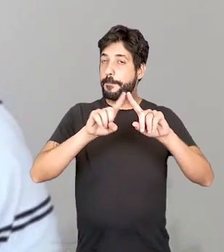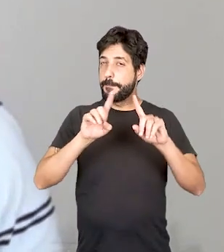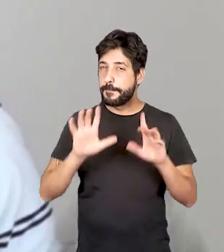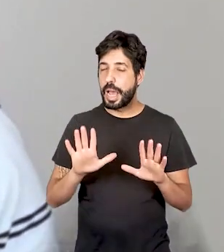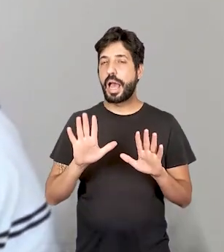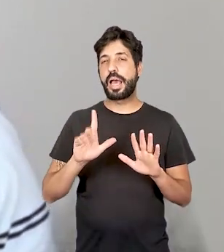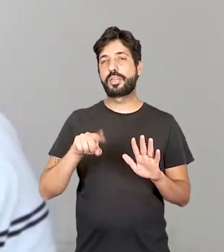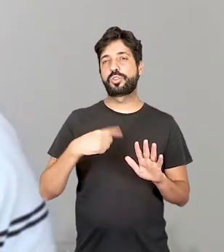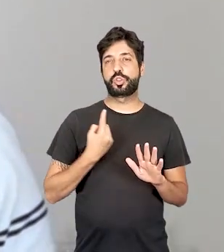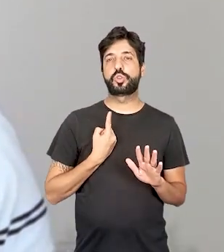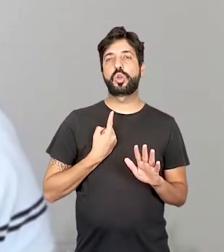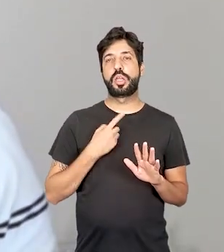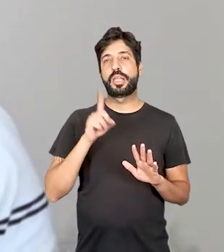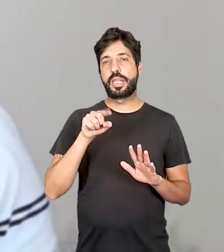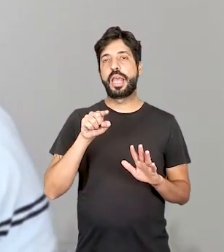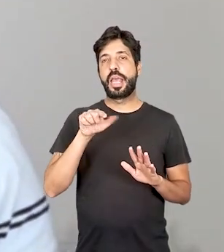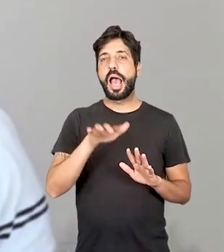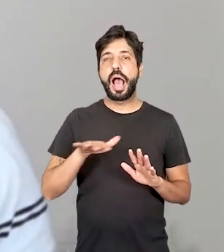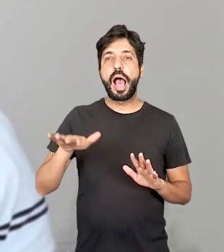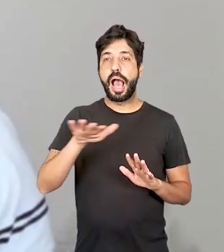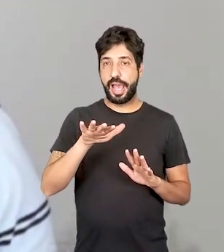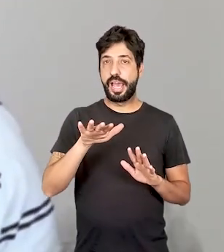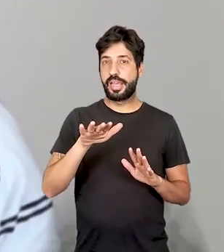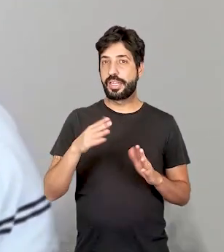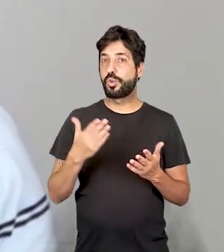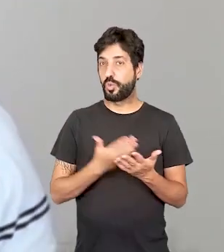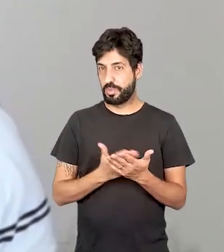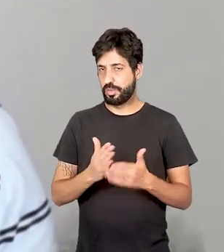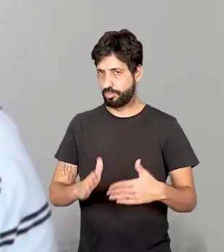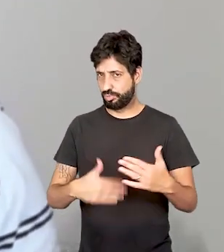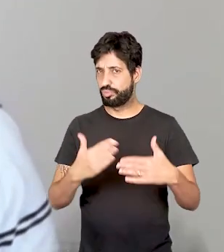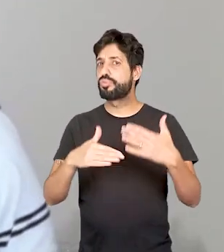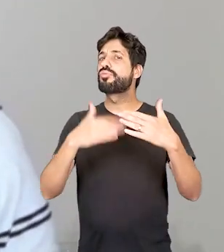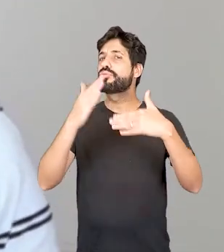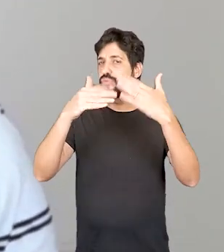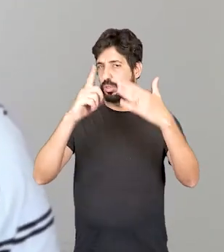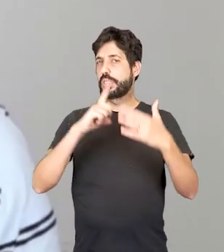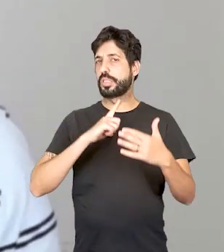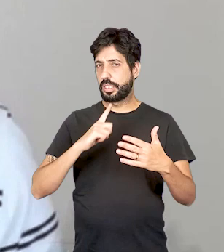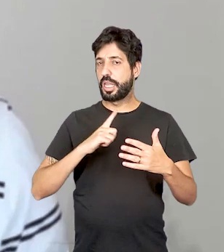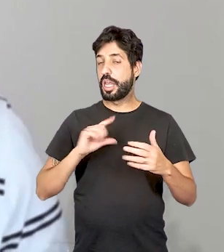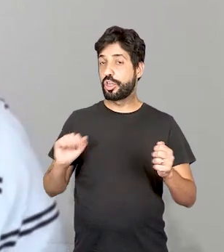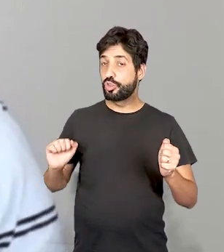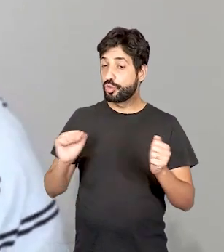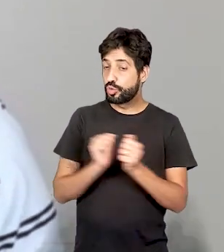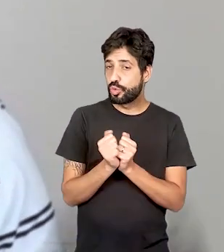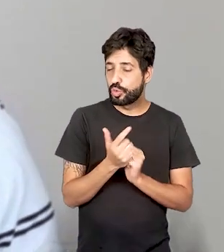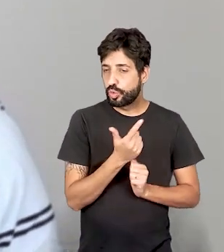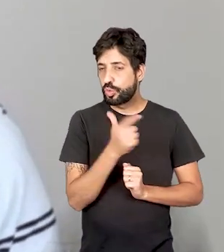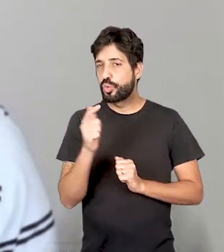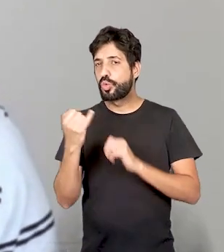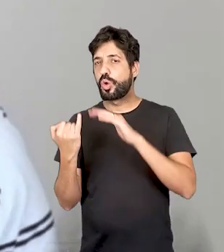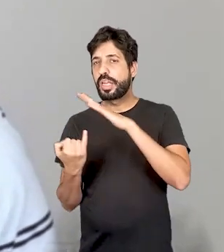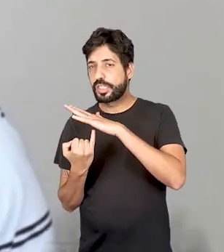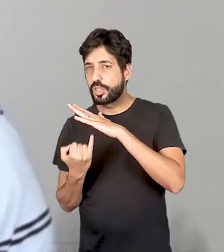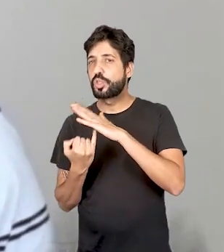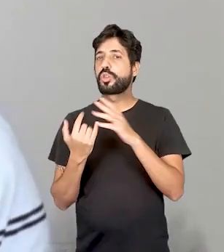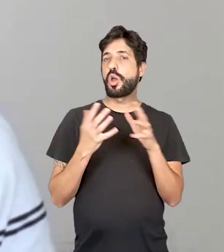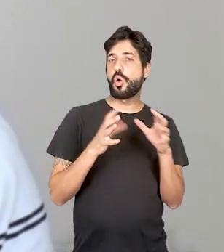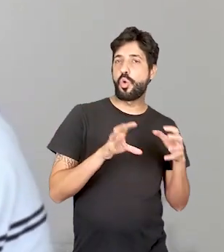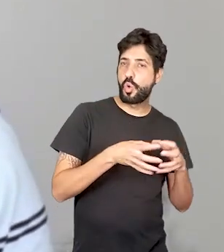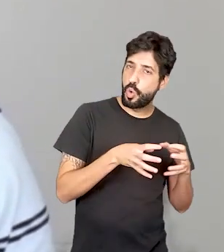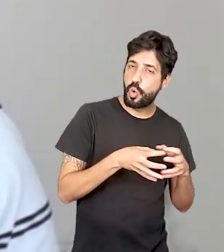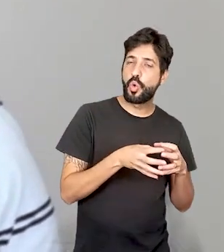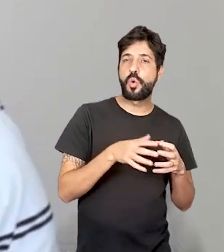Porém, nós somos um setor muito emergente. Nós estamos crescendo muito e junto com algumas instituições,